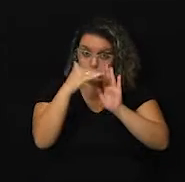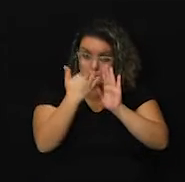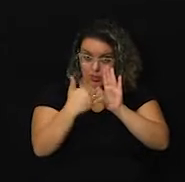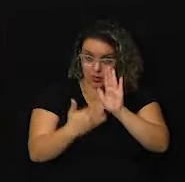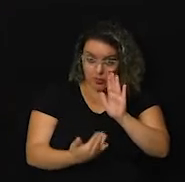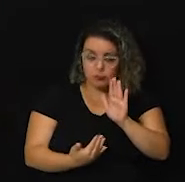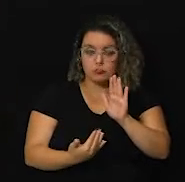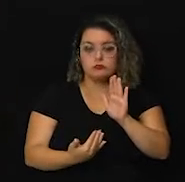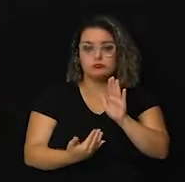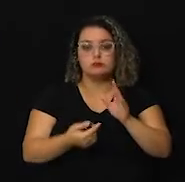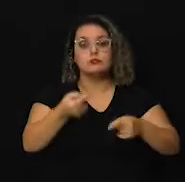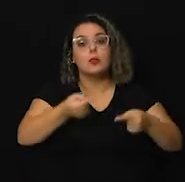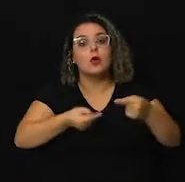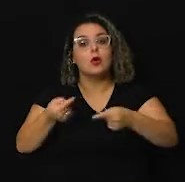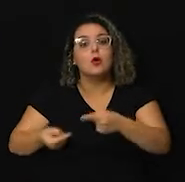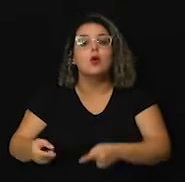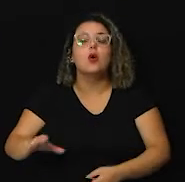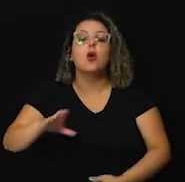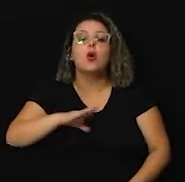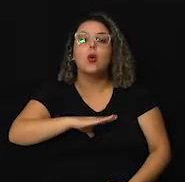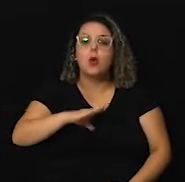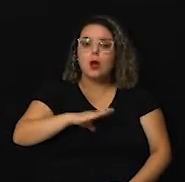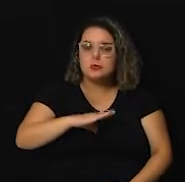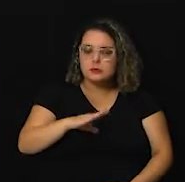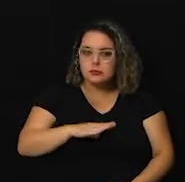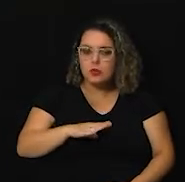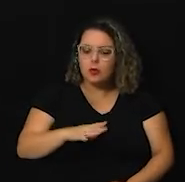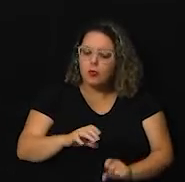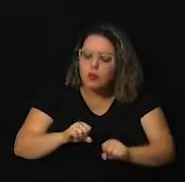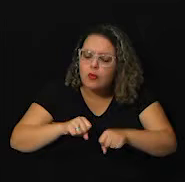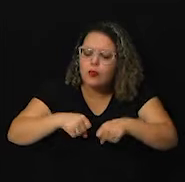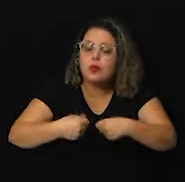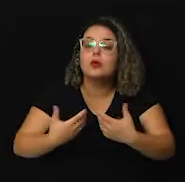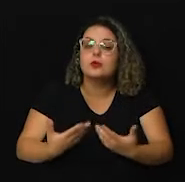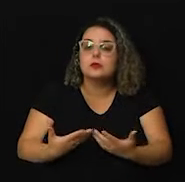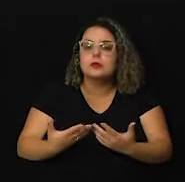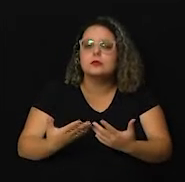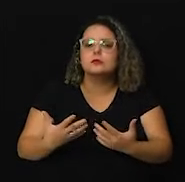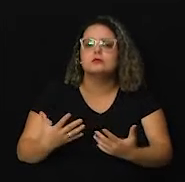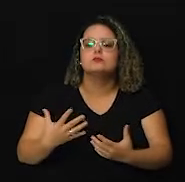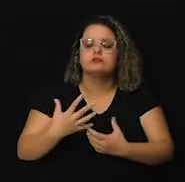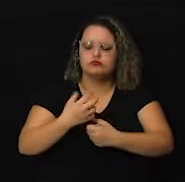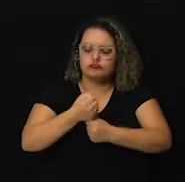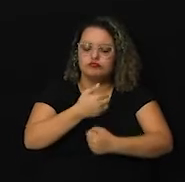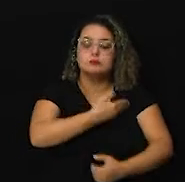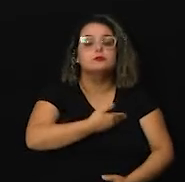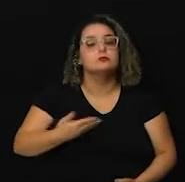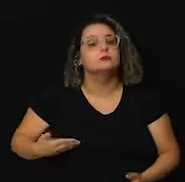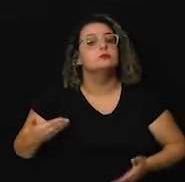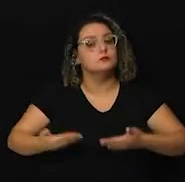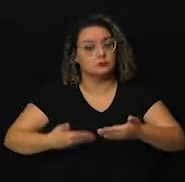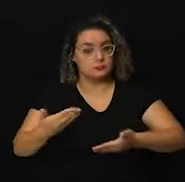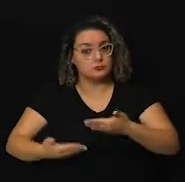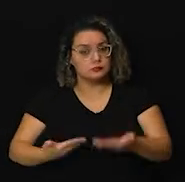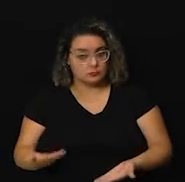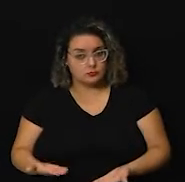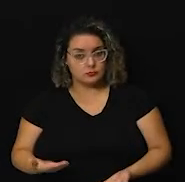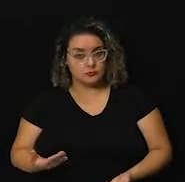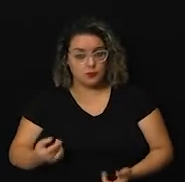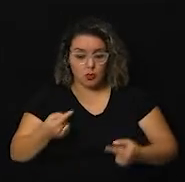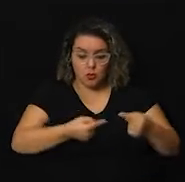que tem pautado aqui em debater com a cidade o fortalecimento do serviço público, né? Porque quando a